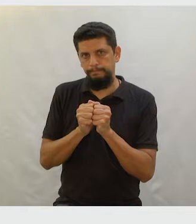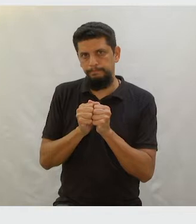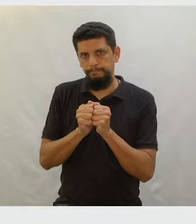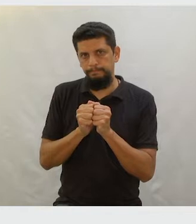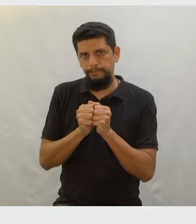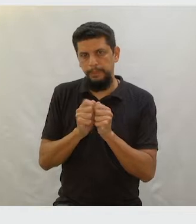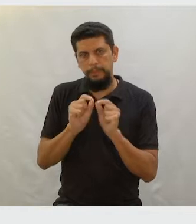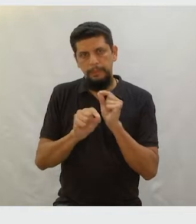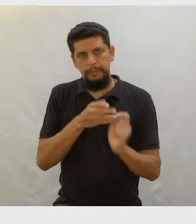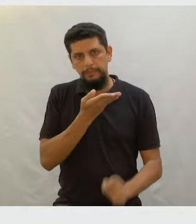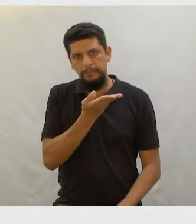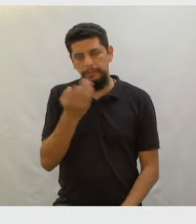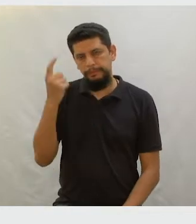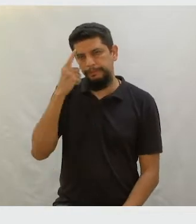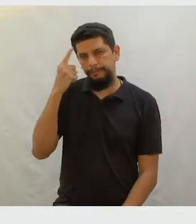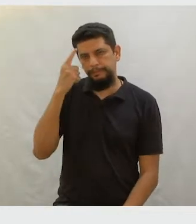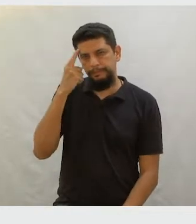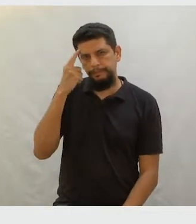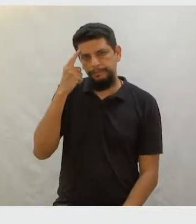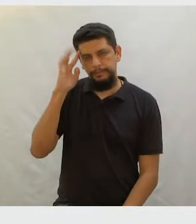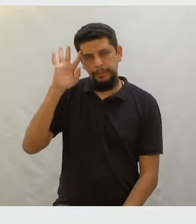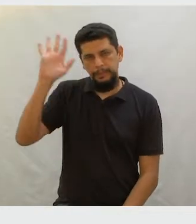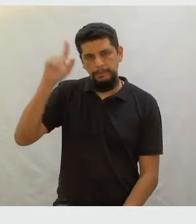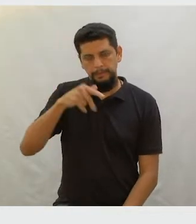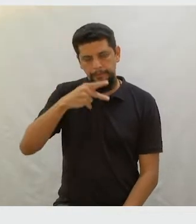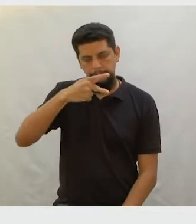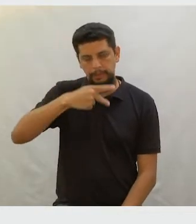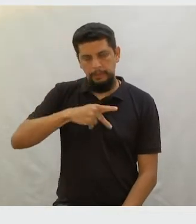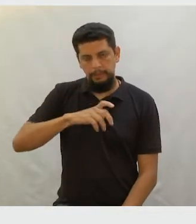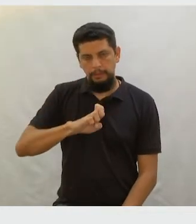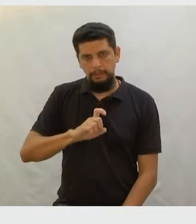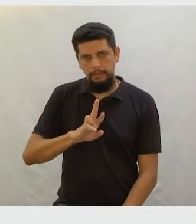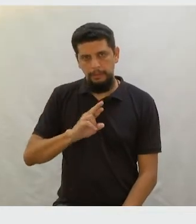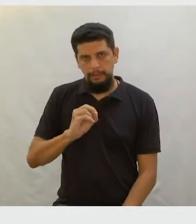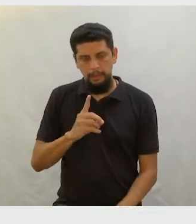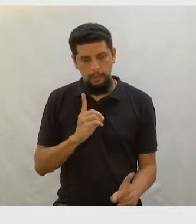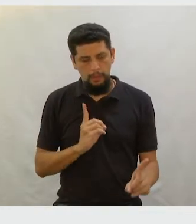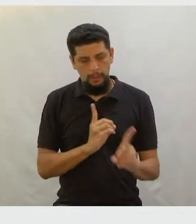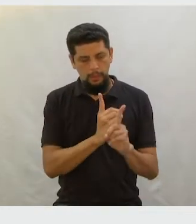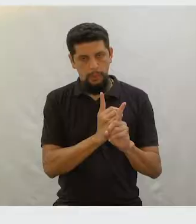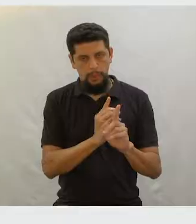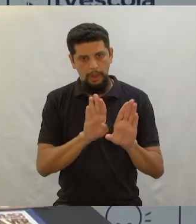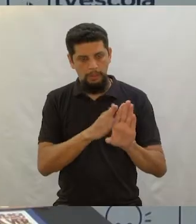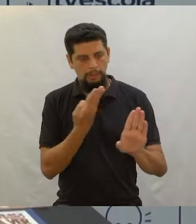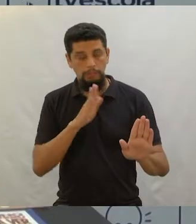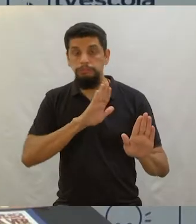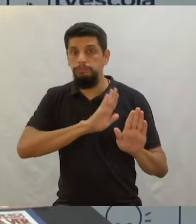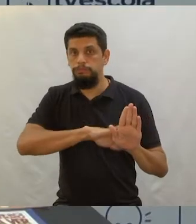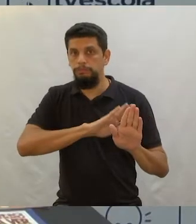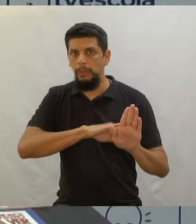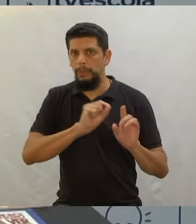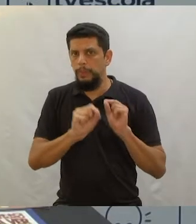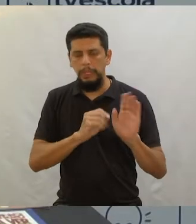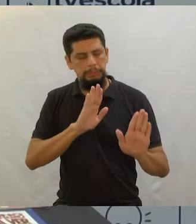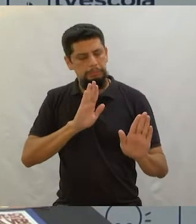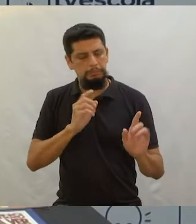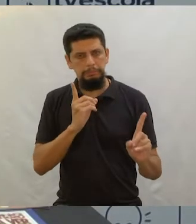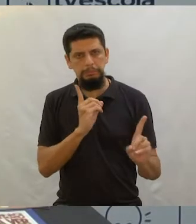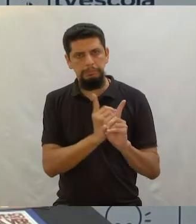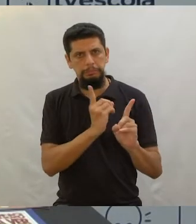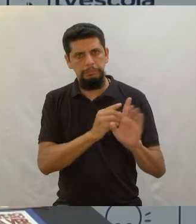juntos o que você imagina que Pedrinho encontrará atrás da porta